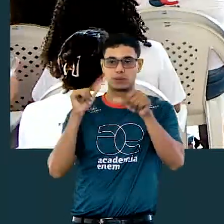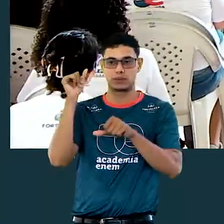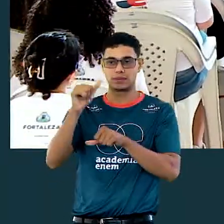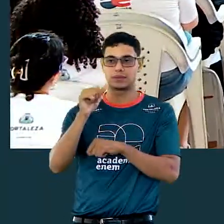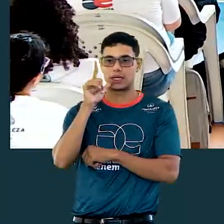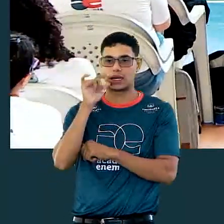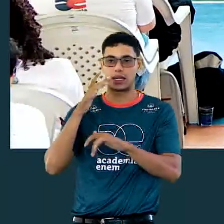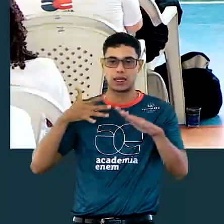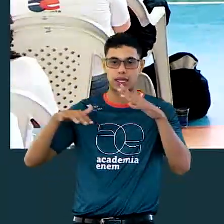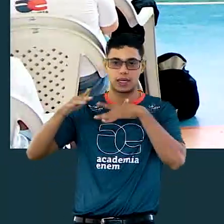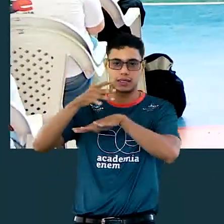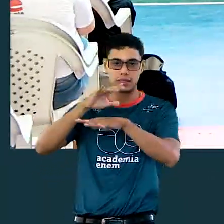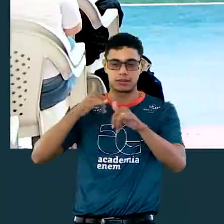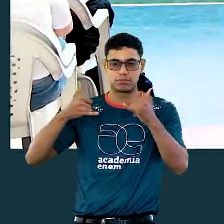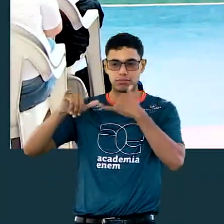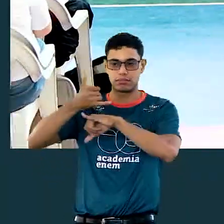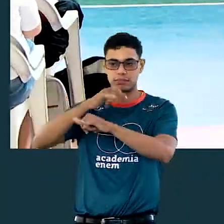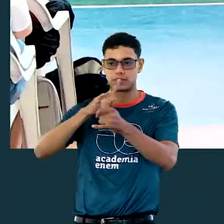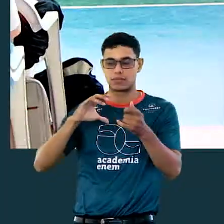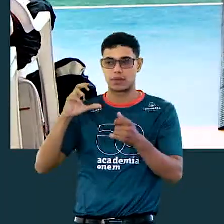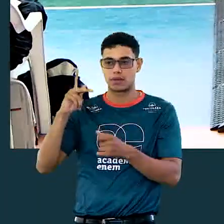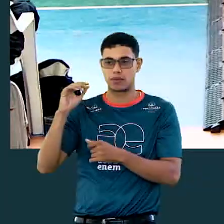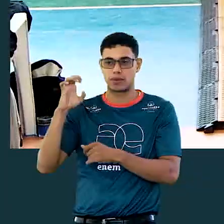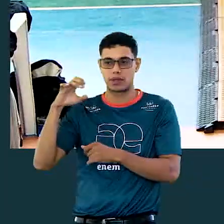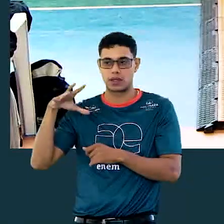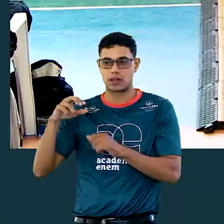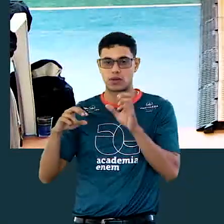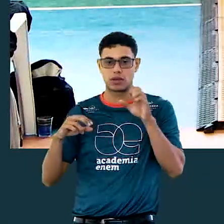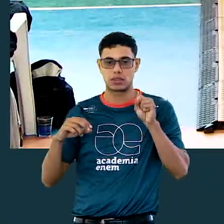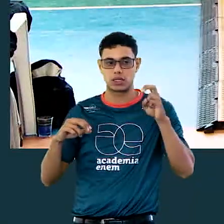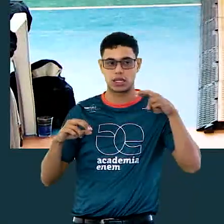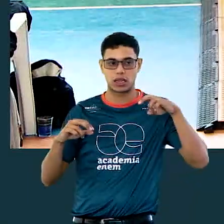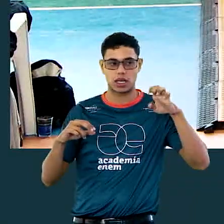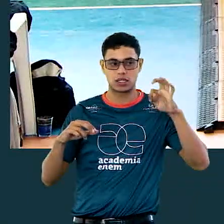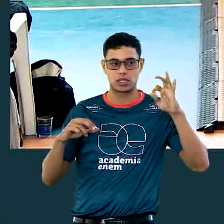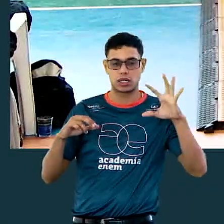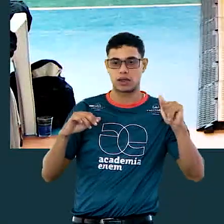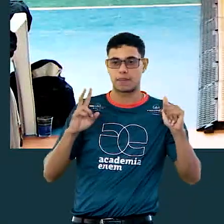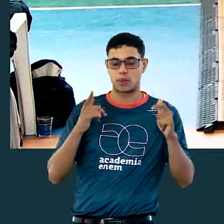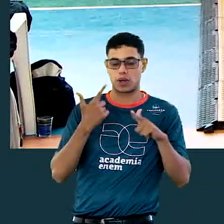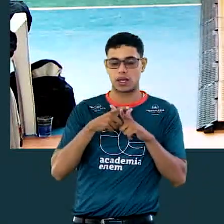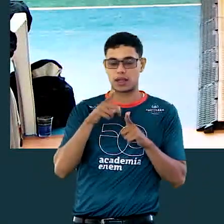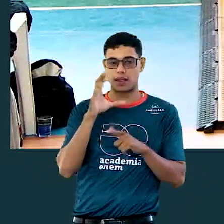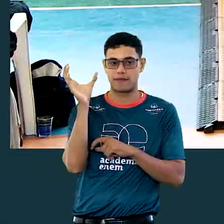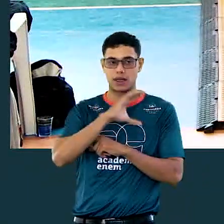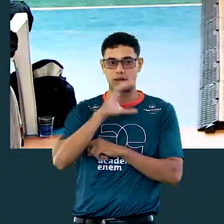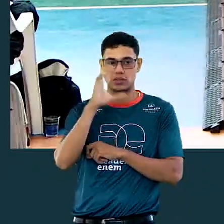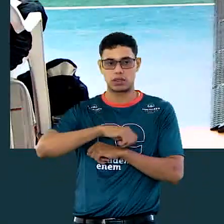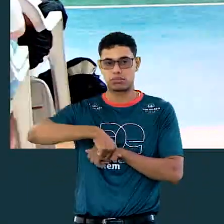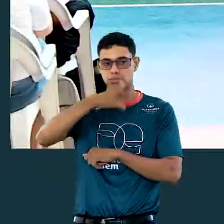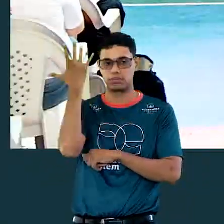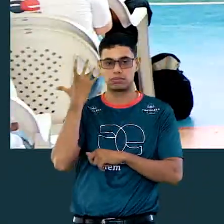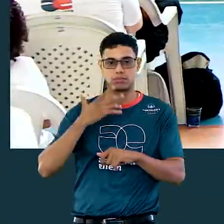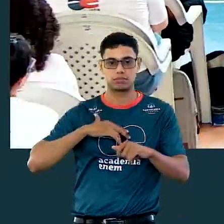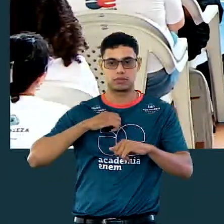energia potencial em energia cinética. Agora a água ganha velocidade.